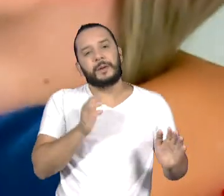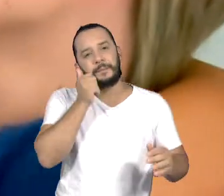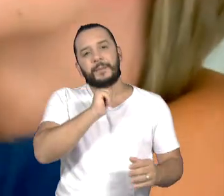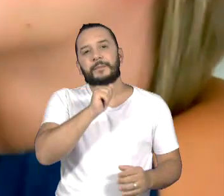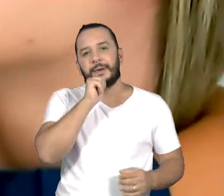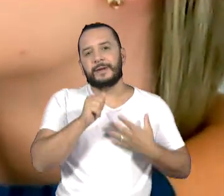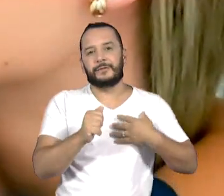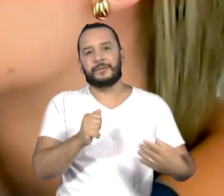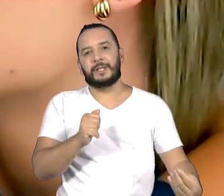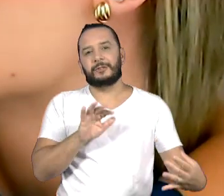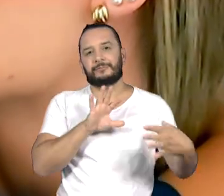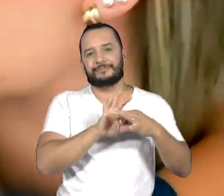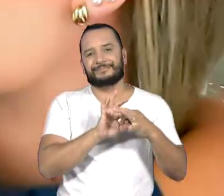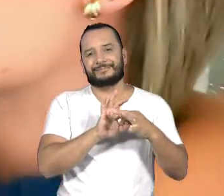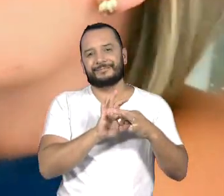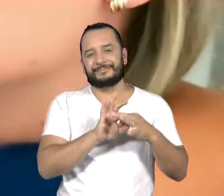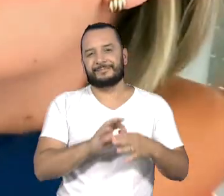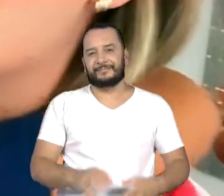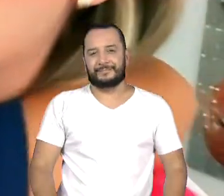e filho